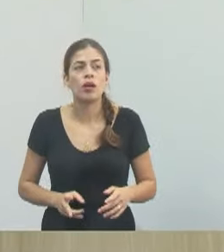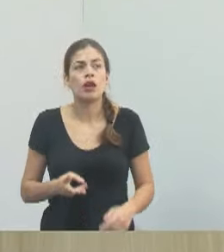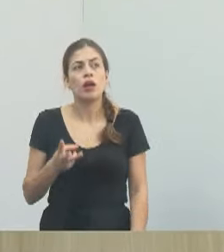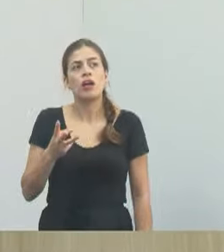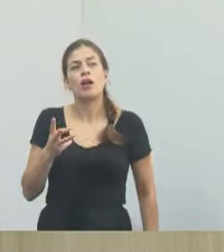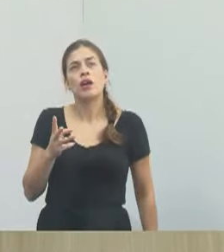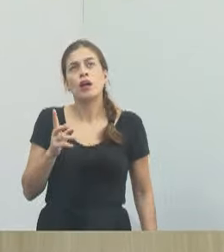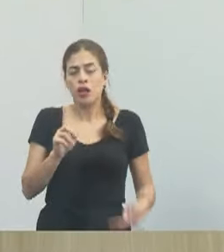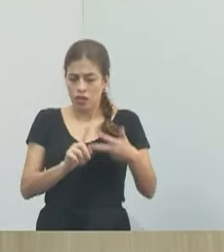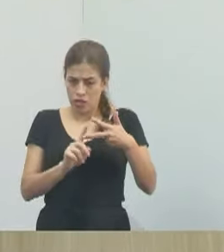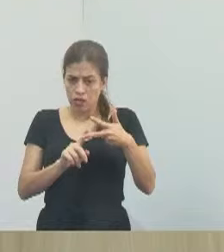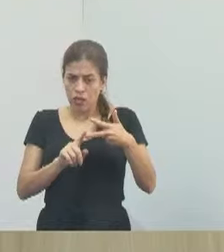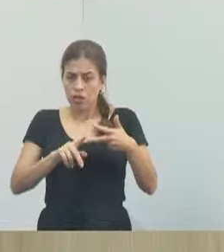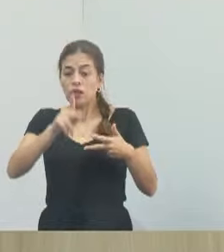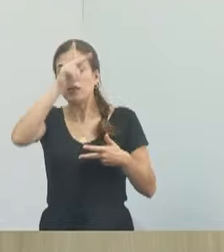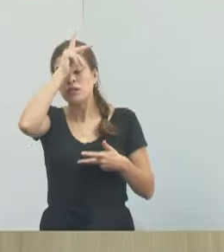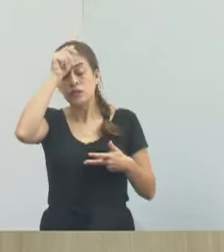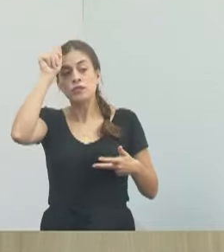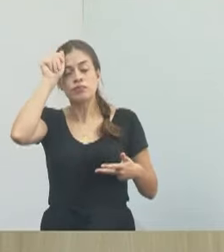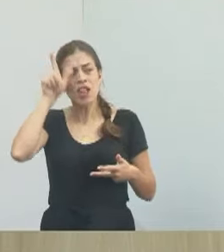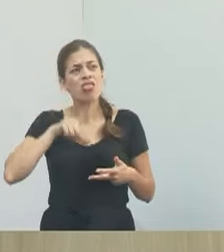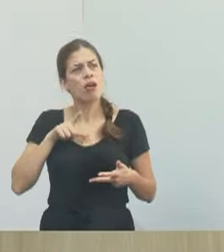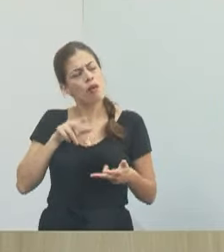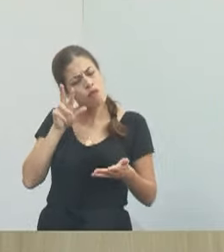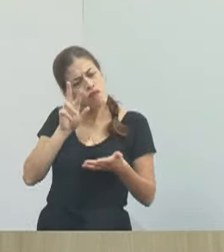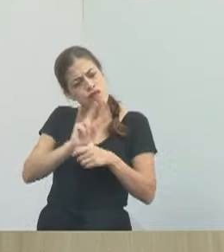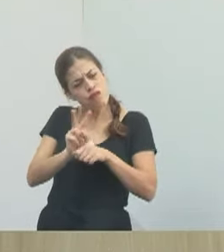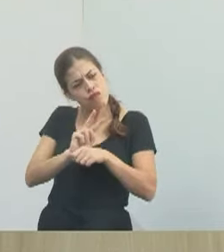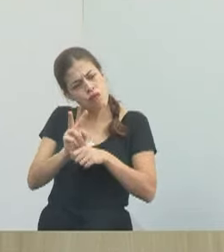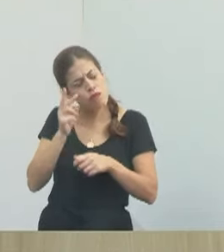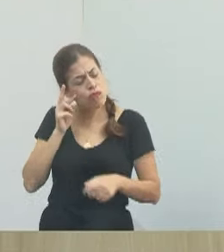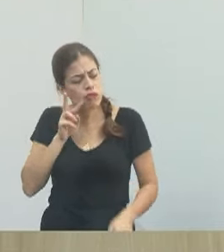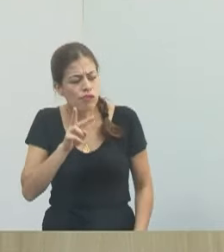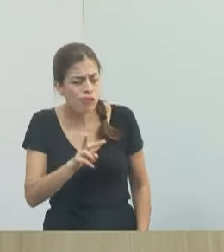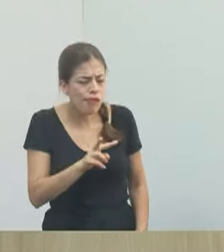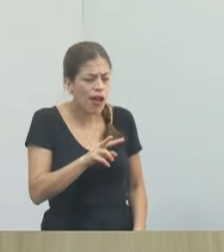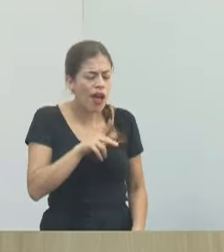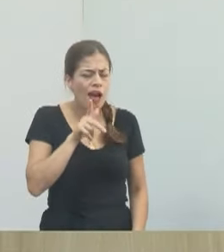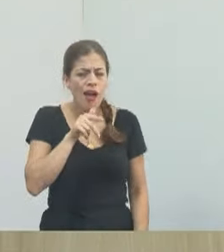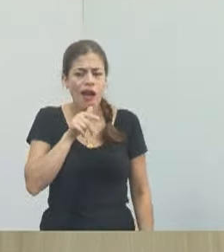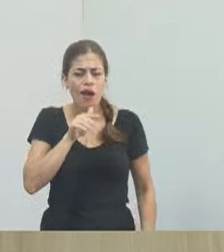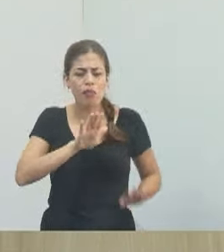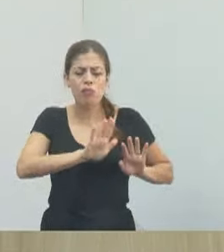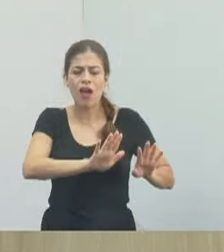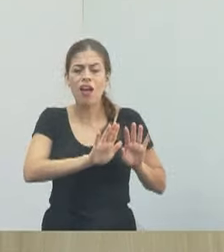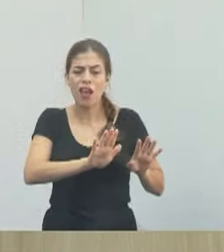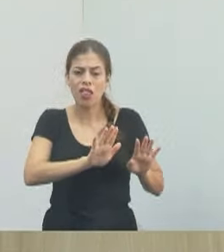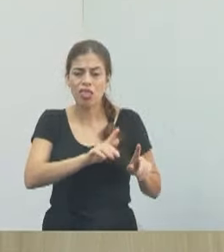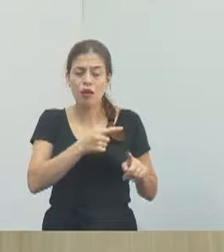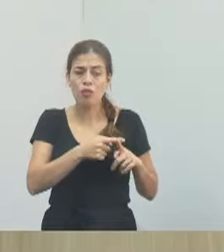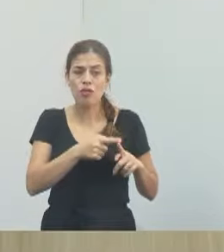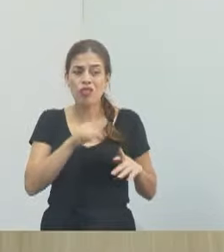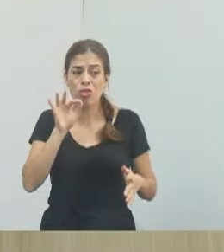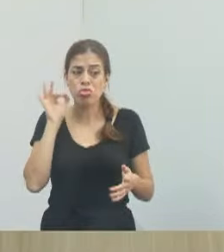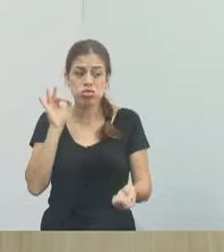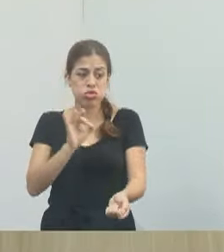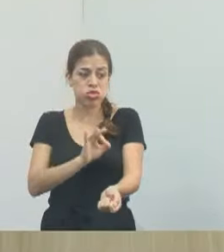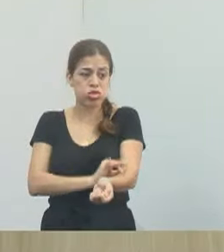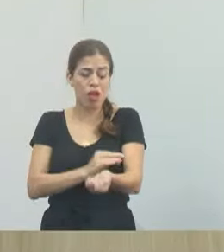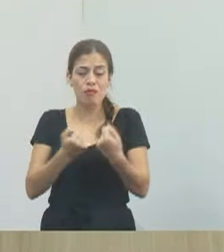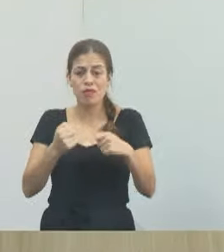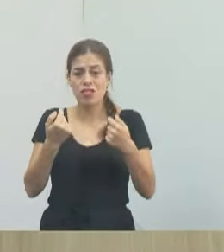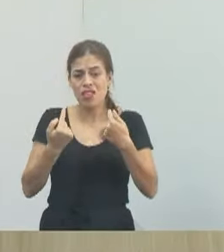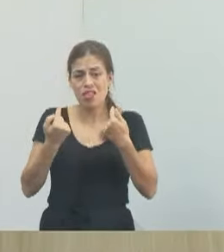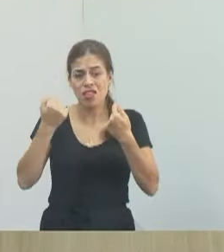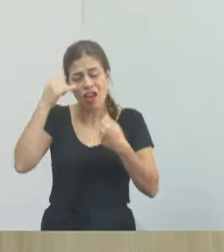realiza vistoria para eliminar a água parada e prevenir a proliferação do mosquito da dengue dentro